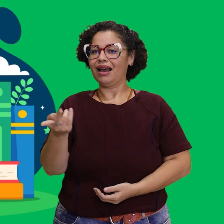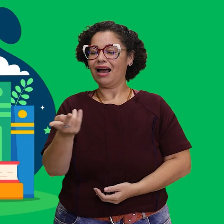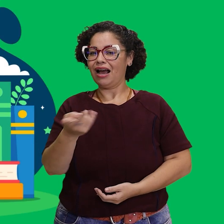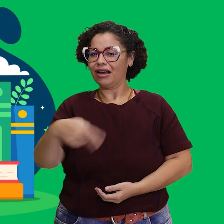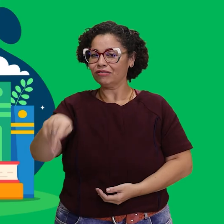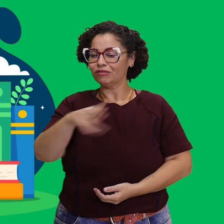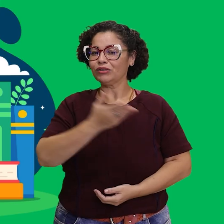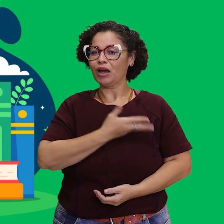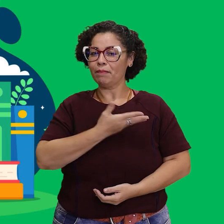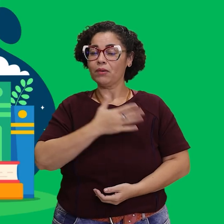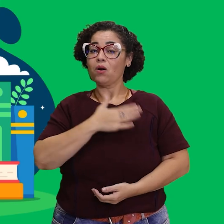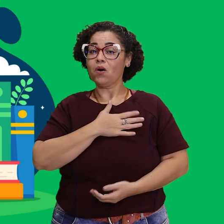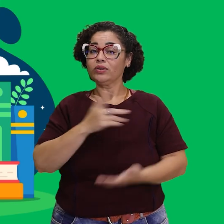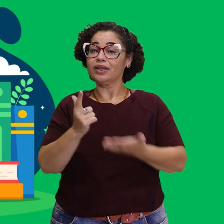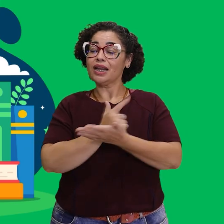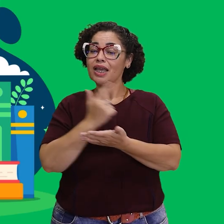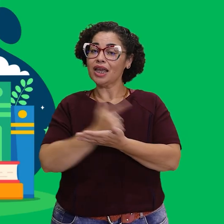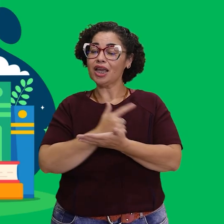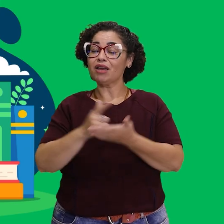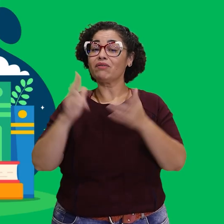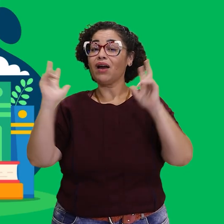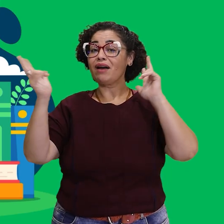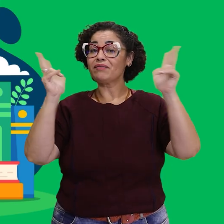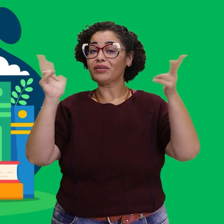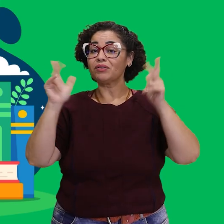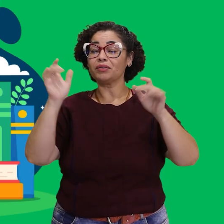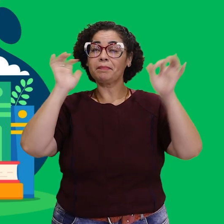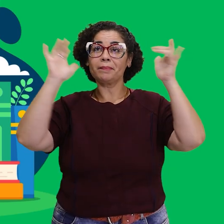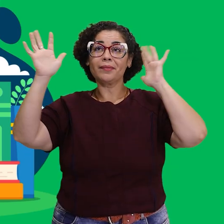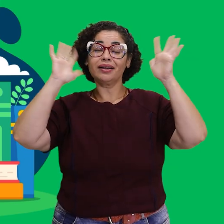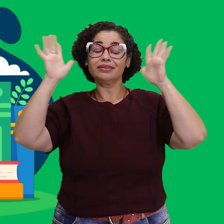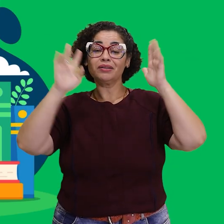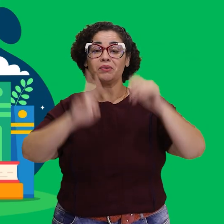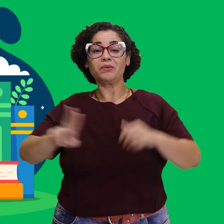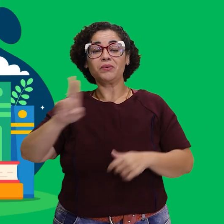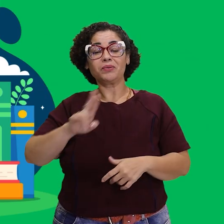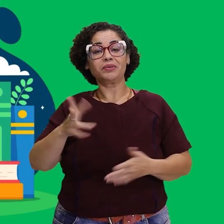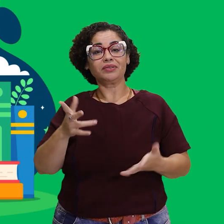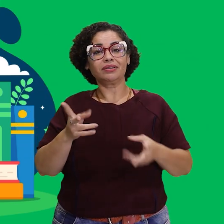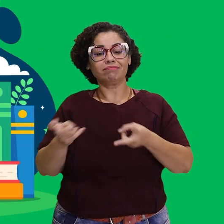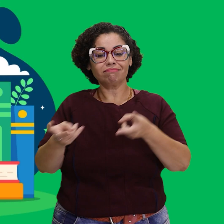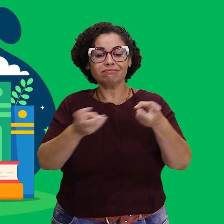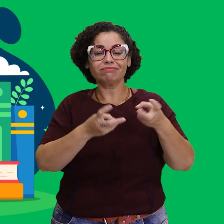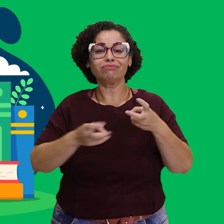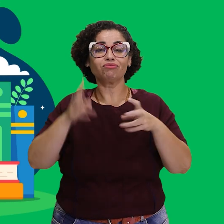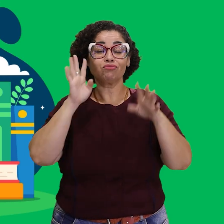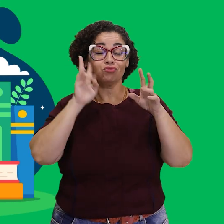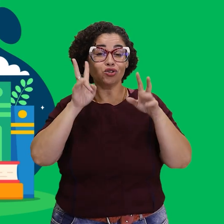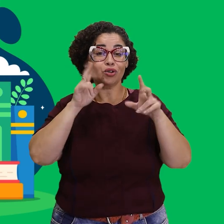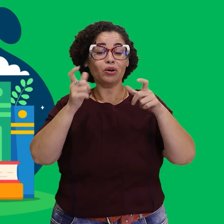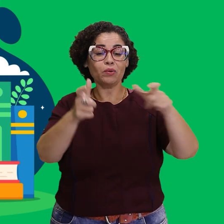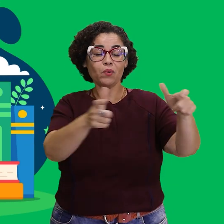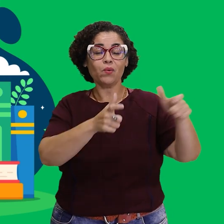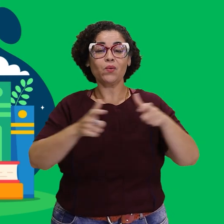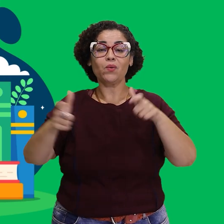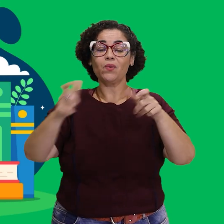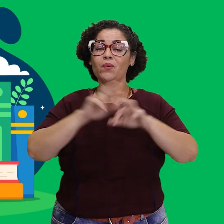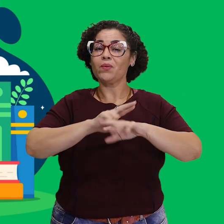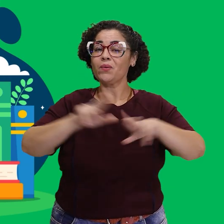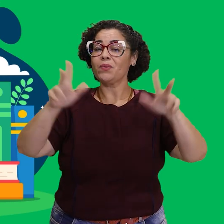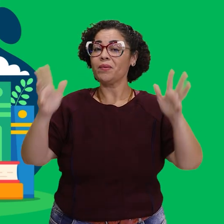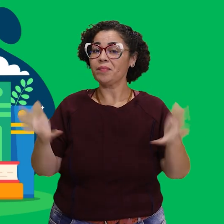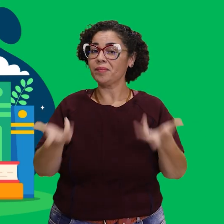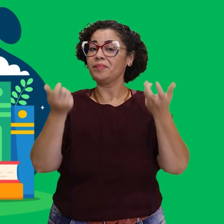de ler livros de aventura e usam a imaginação para explorar histórias e lugares